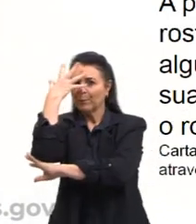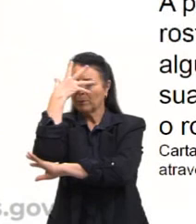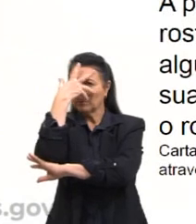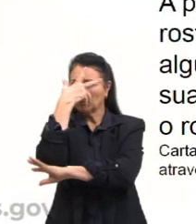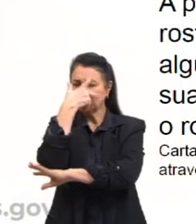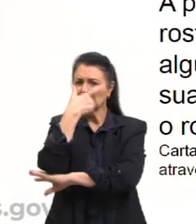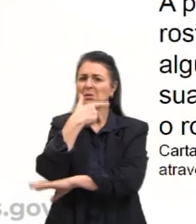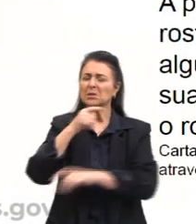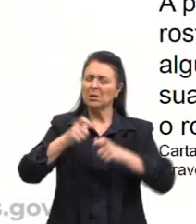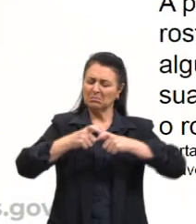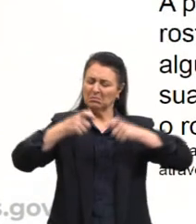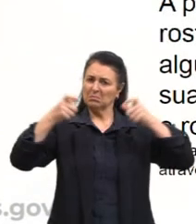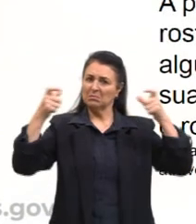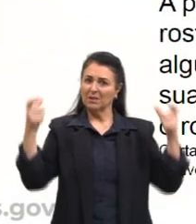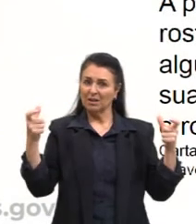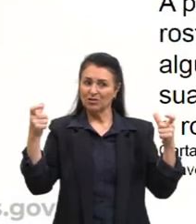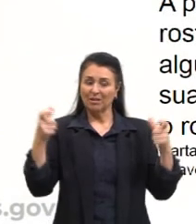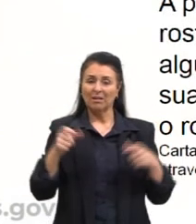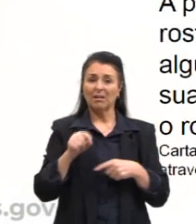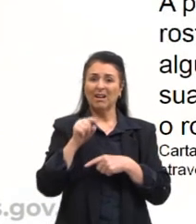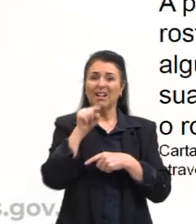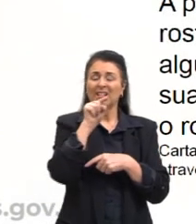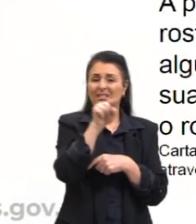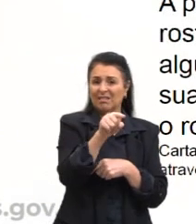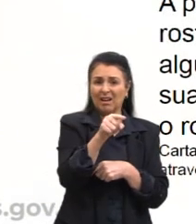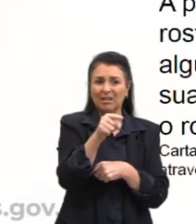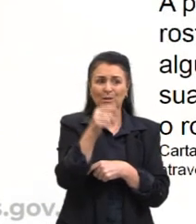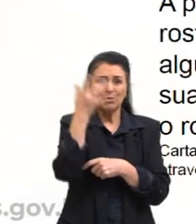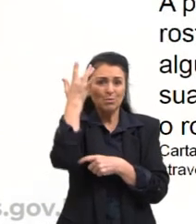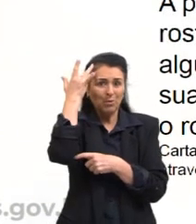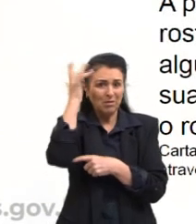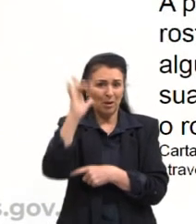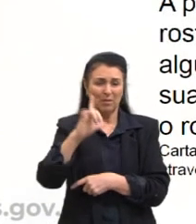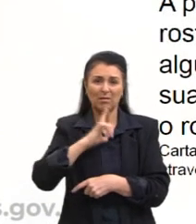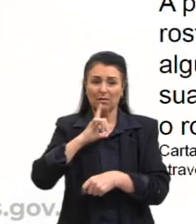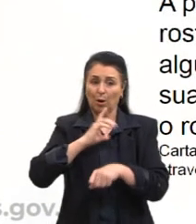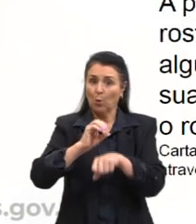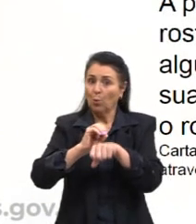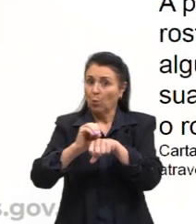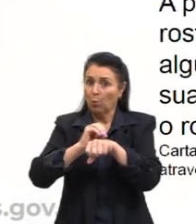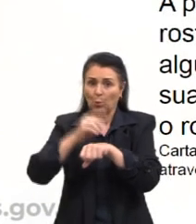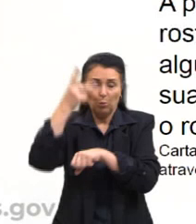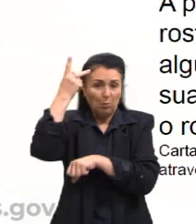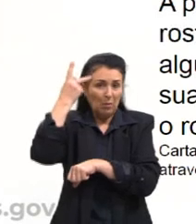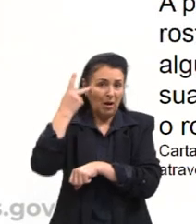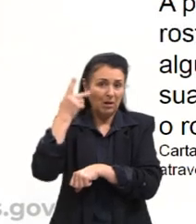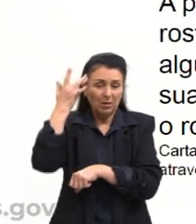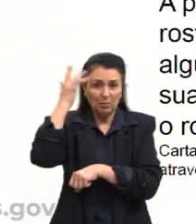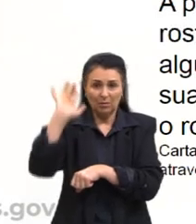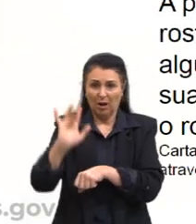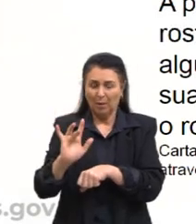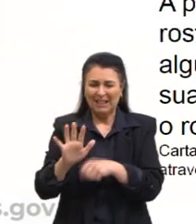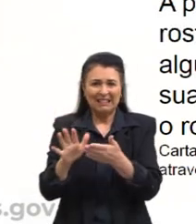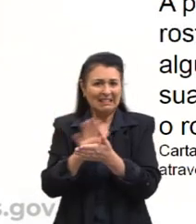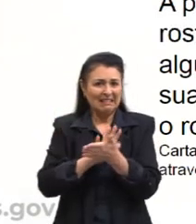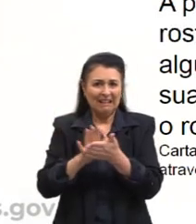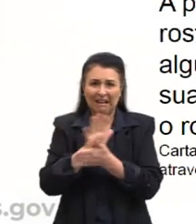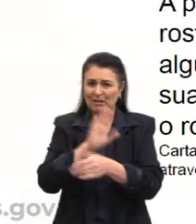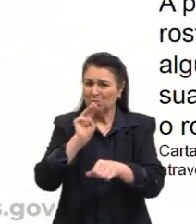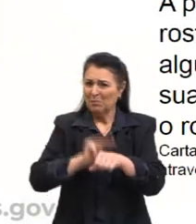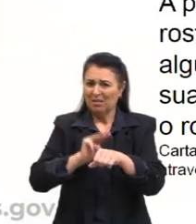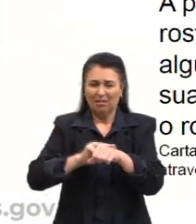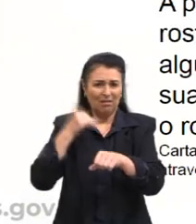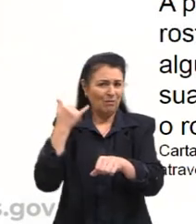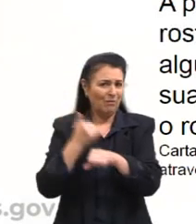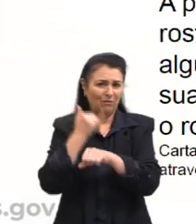longa. Nela, até agora, não podemos saber que haja ouro nem prata, nem coisa alguma de metal ou ferro.